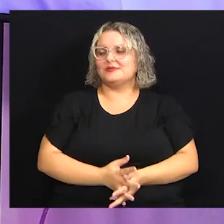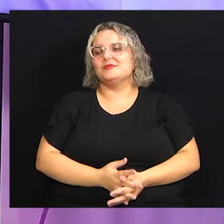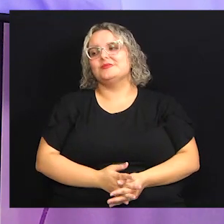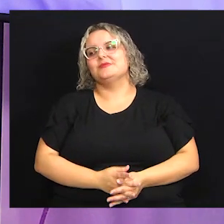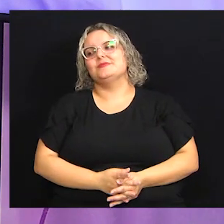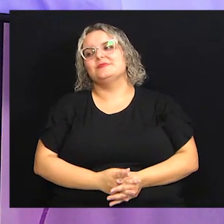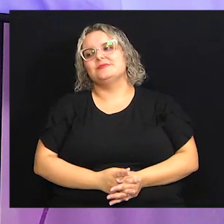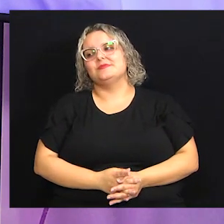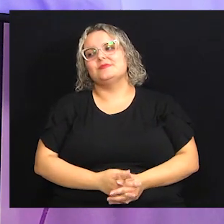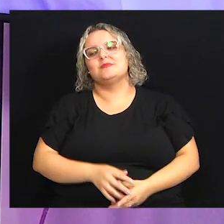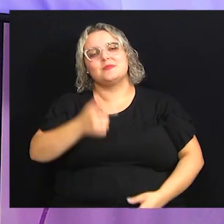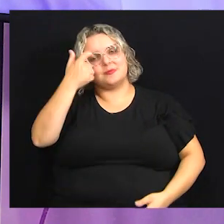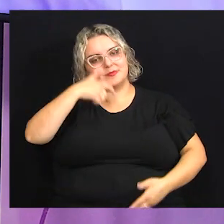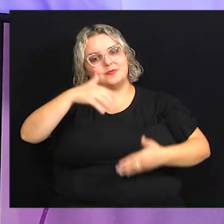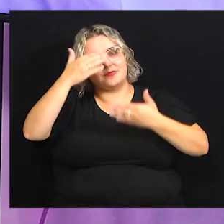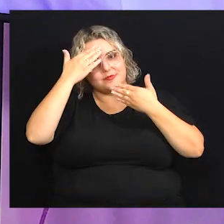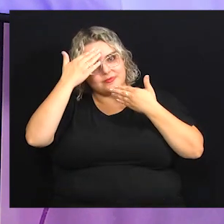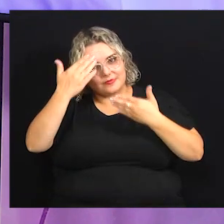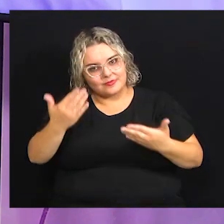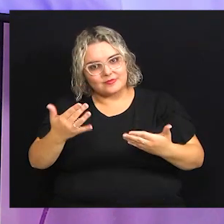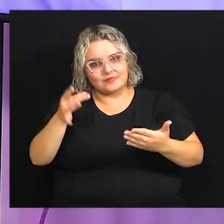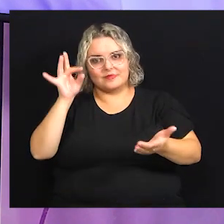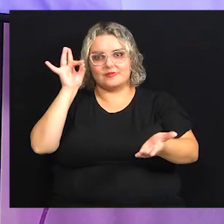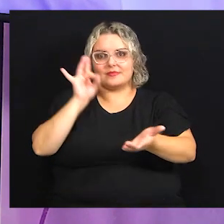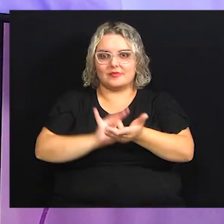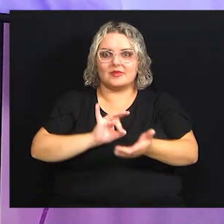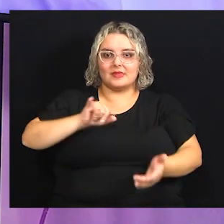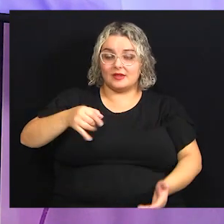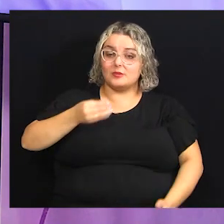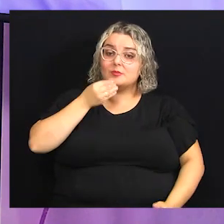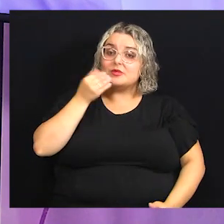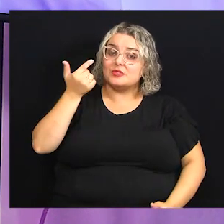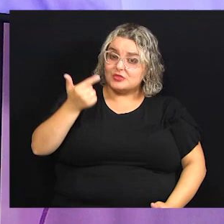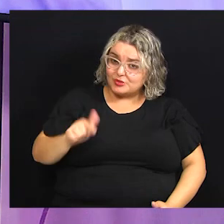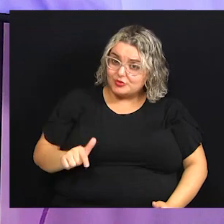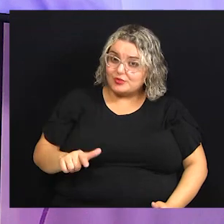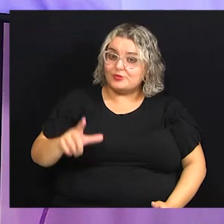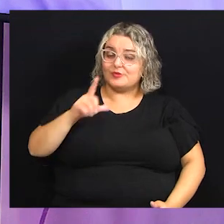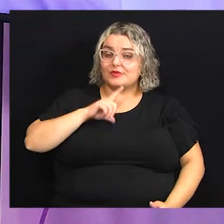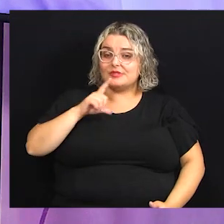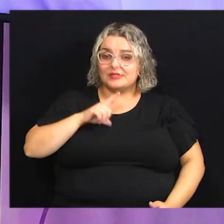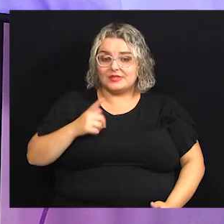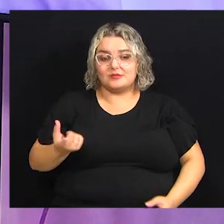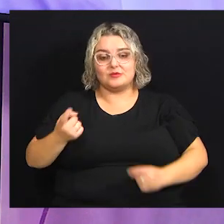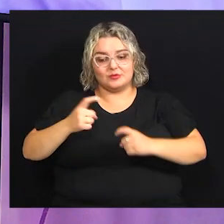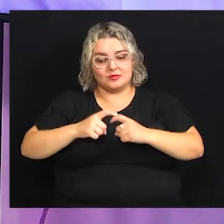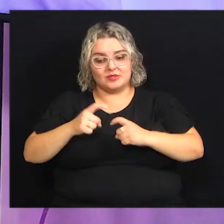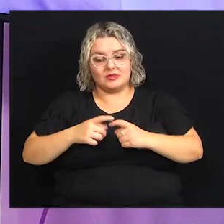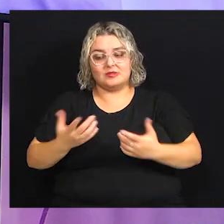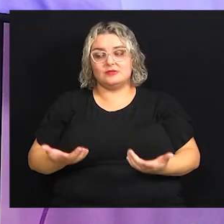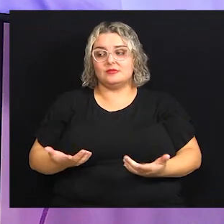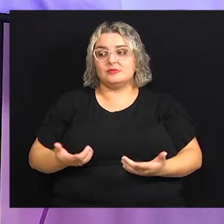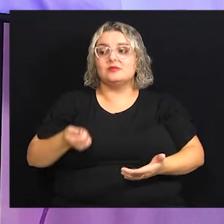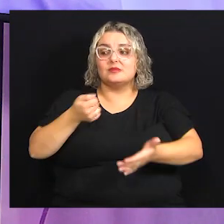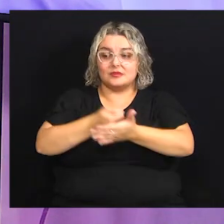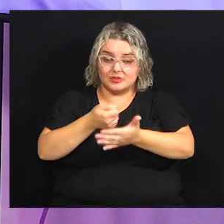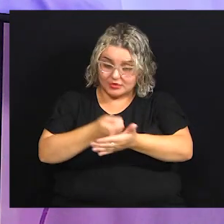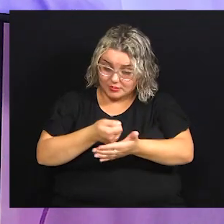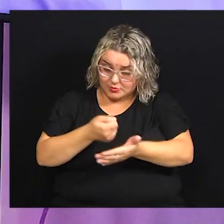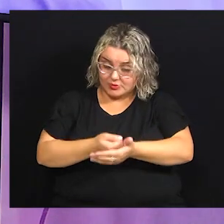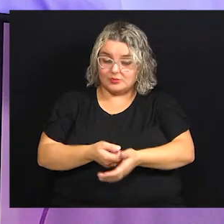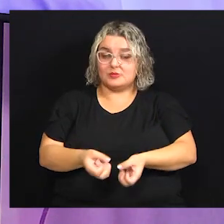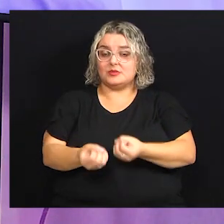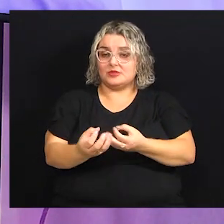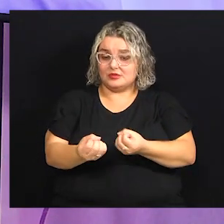à saúde. Eu agradeço muito a oportunidade. De novo, a gente tem, acho que como médico, a gente tem